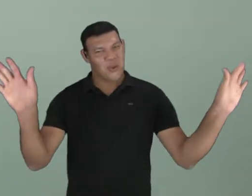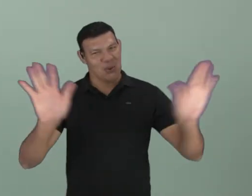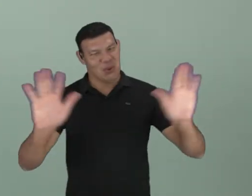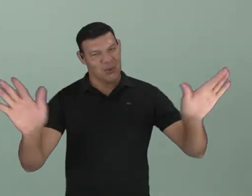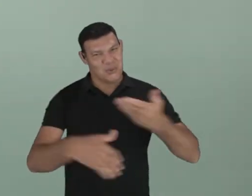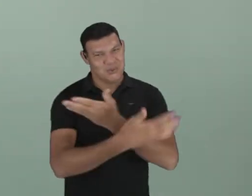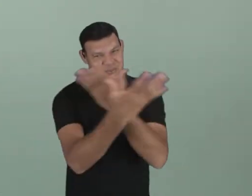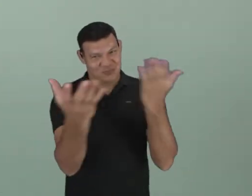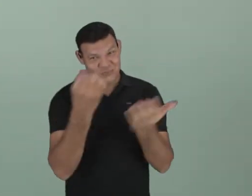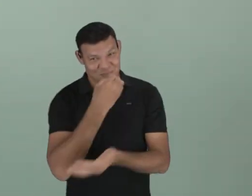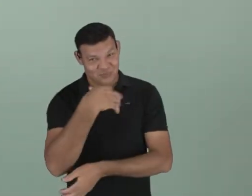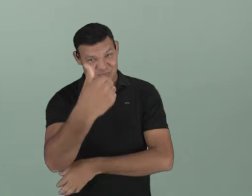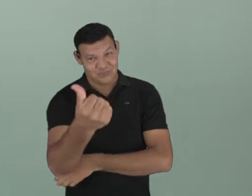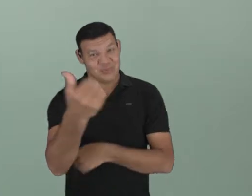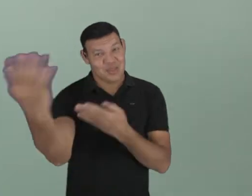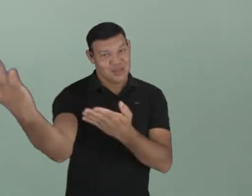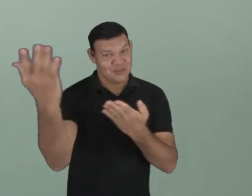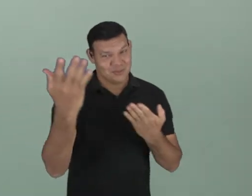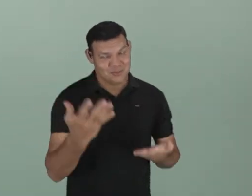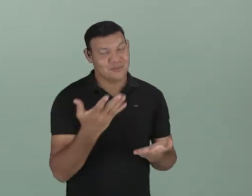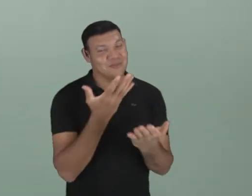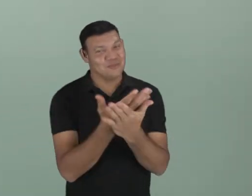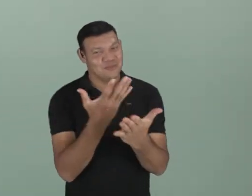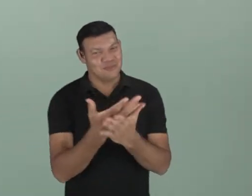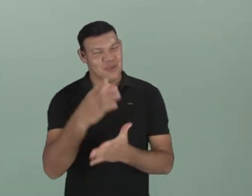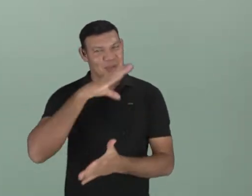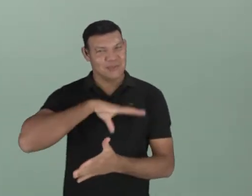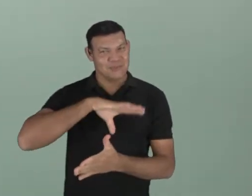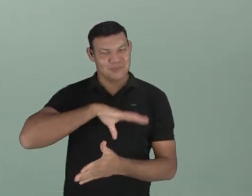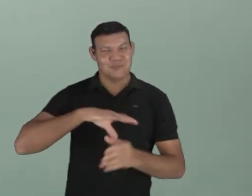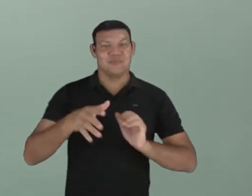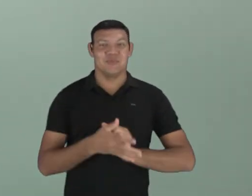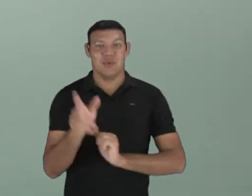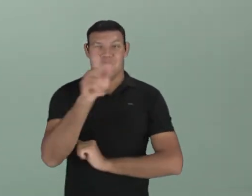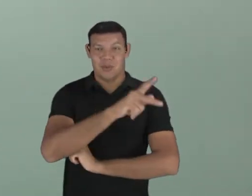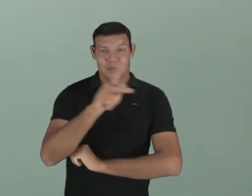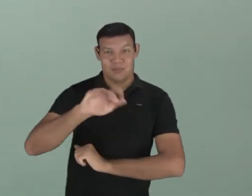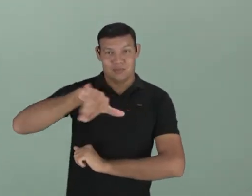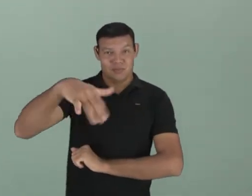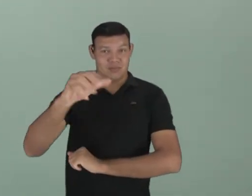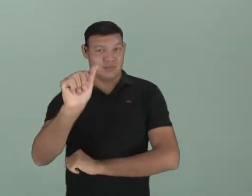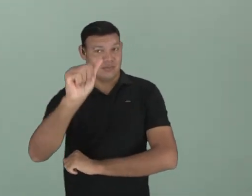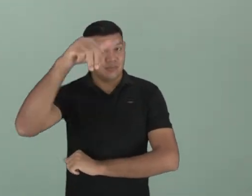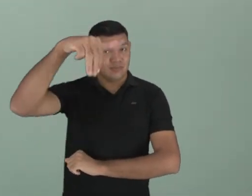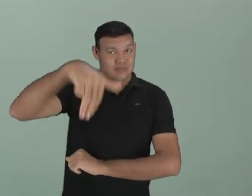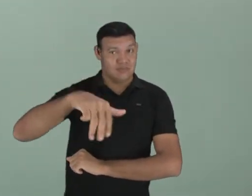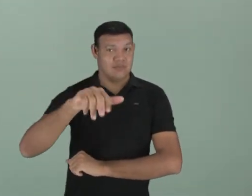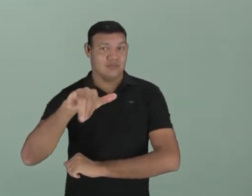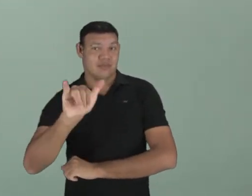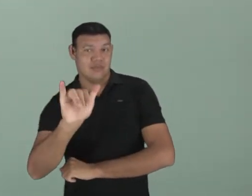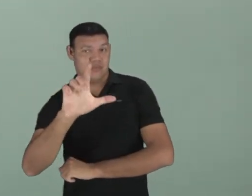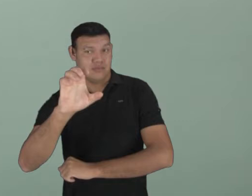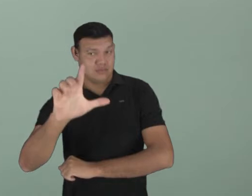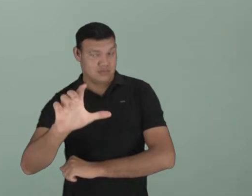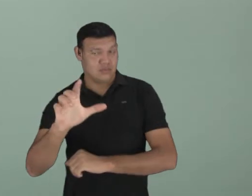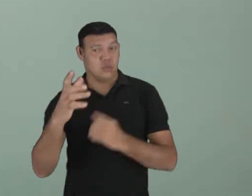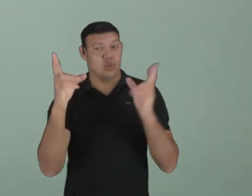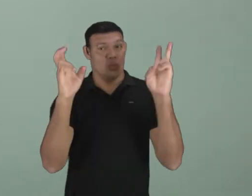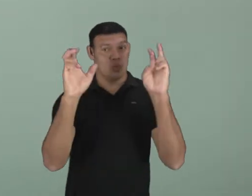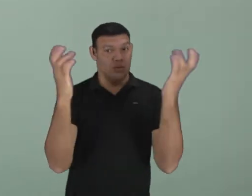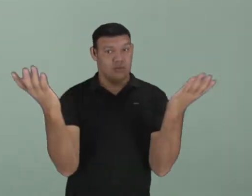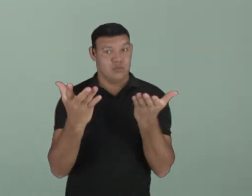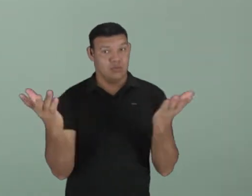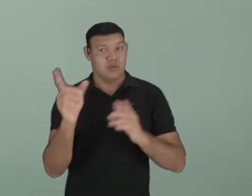Olá, galerinha, tudo bem? Bem-vindos à aula de língua portuguesa. Eu sou a professora Jamile Fontinelli e o nosso conteúdo de hoje